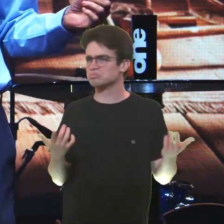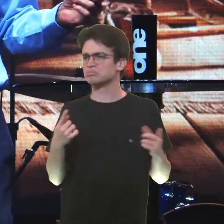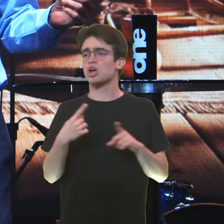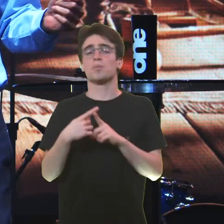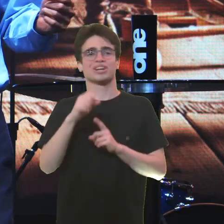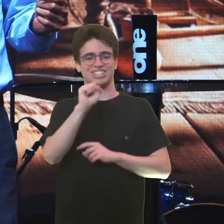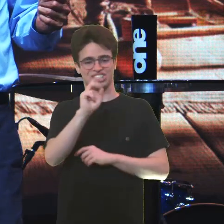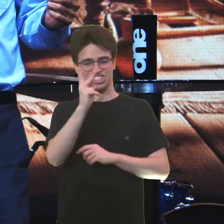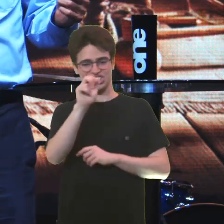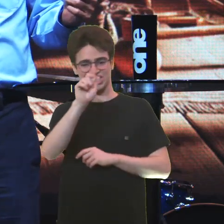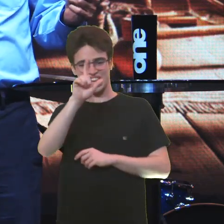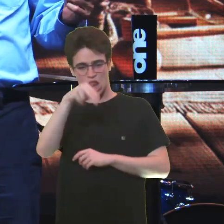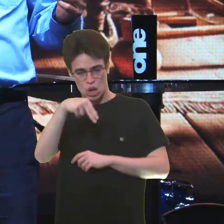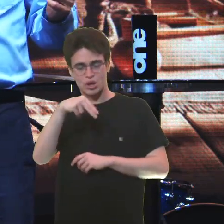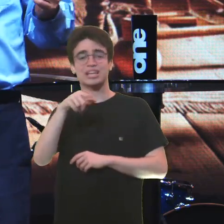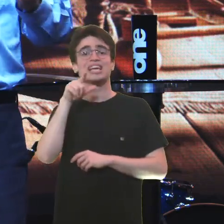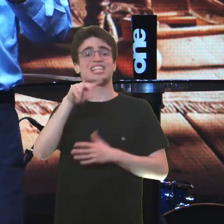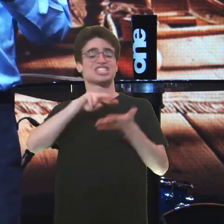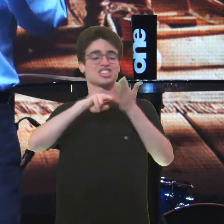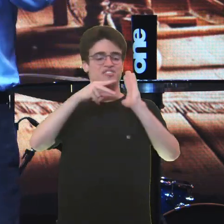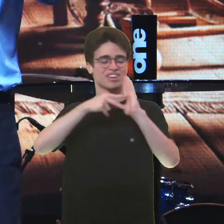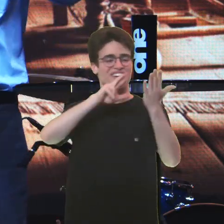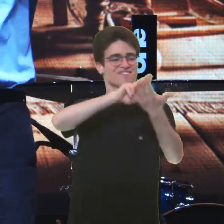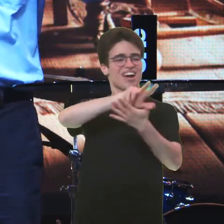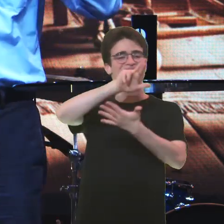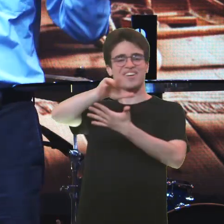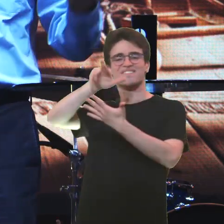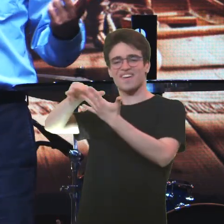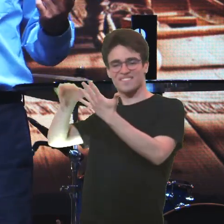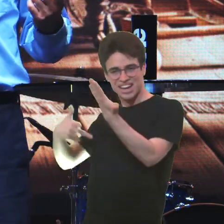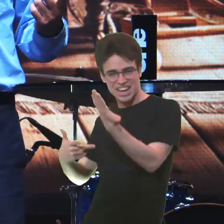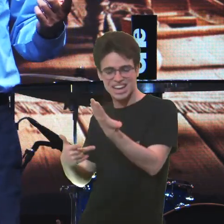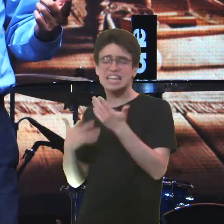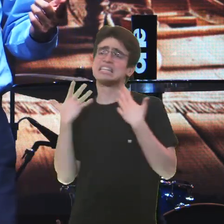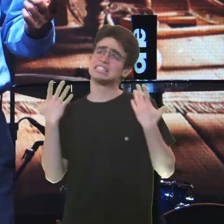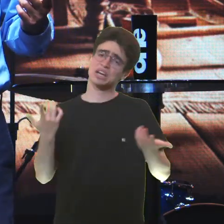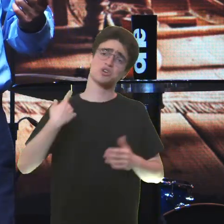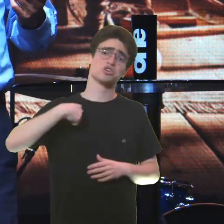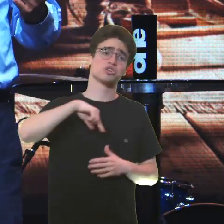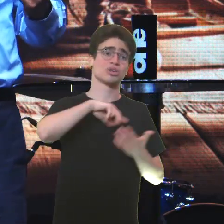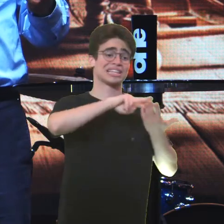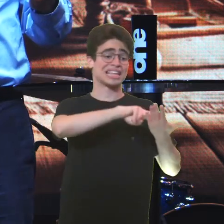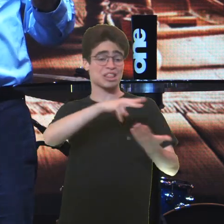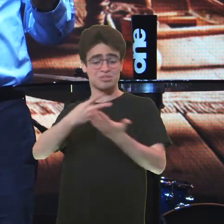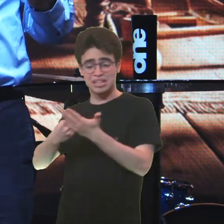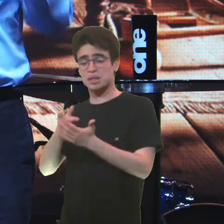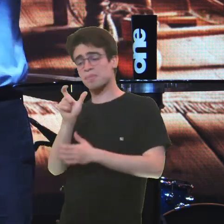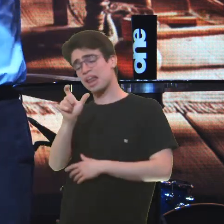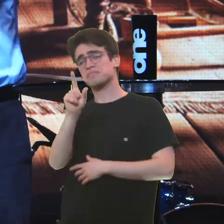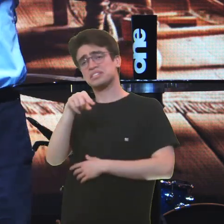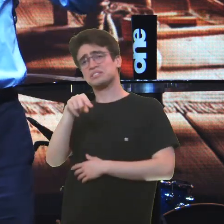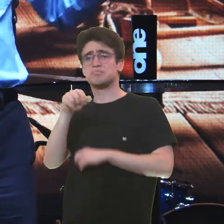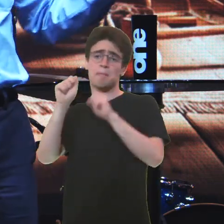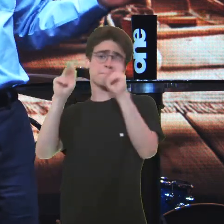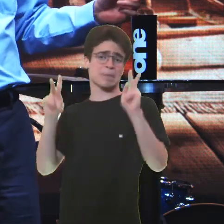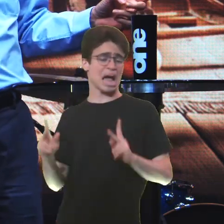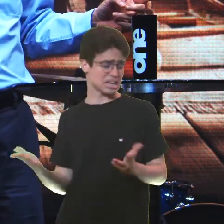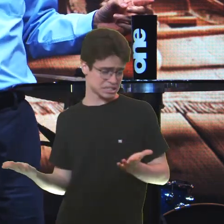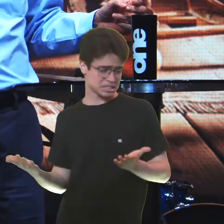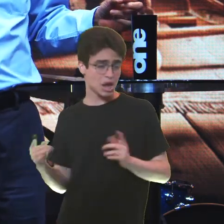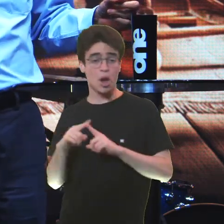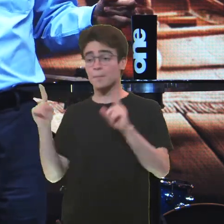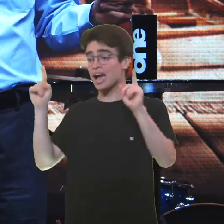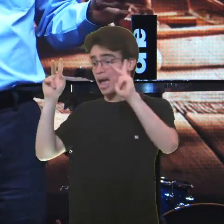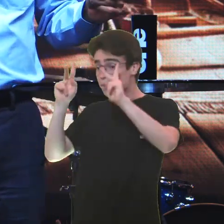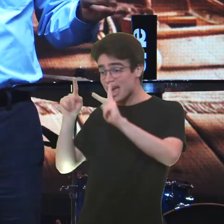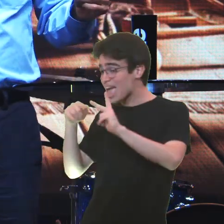varias Porque cosas. shalom significa várias coisas. Se traduce como paz, E nós a traduzimos como paz. pero es mucho más que la paz.